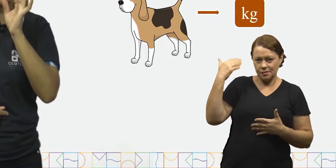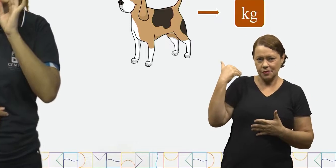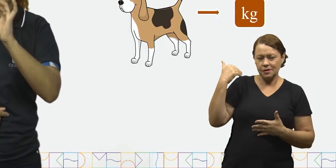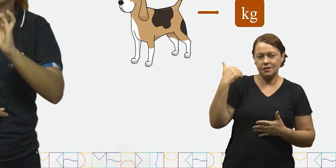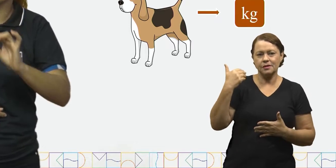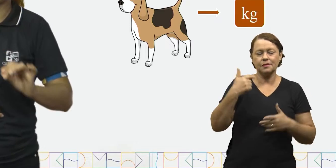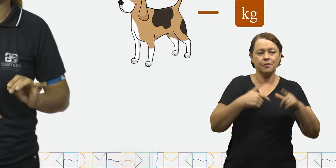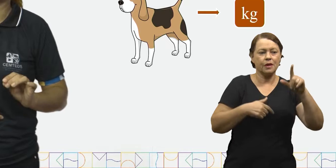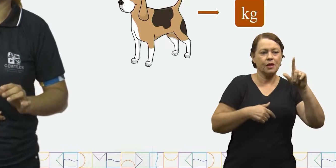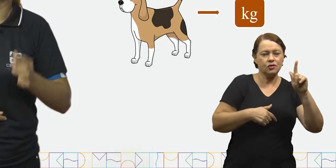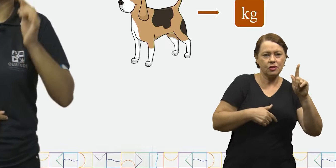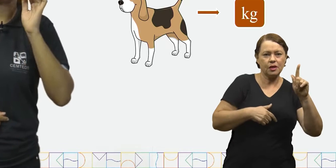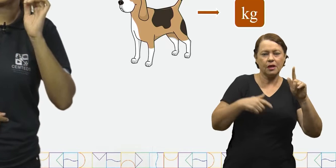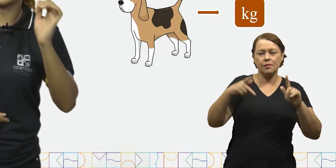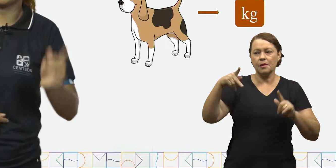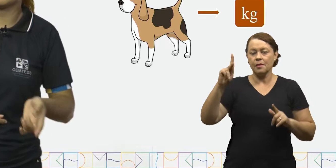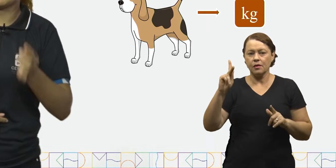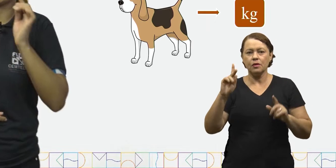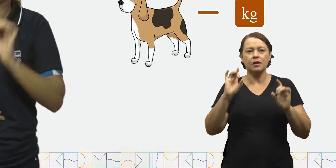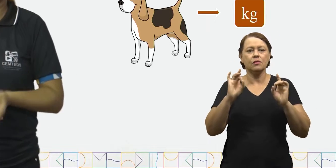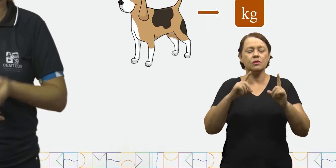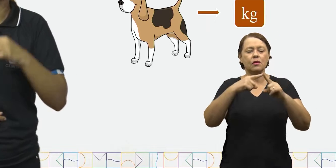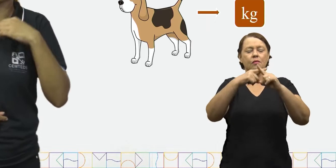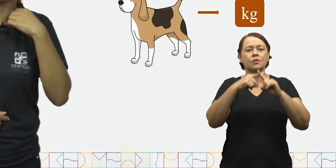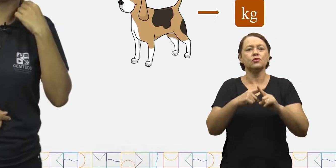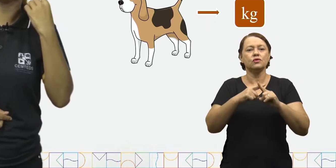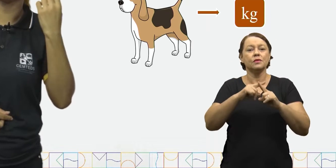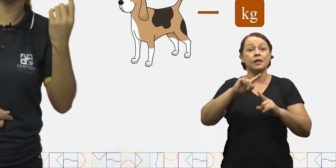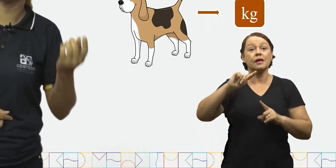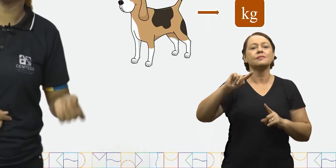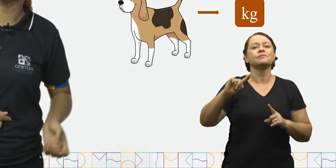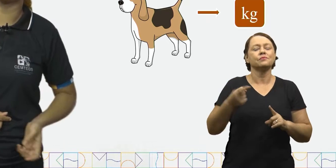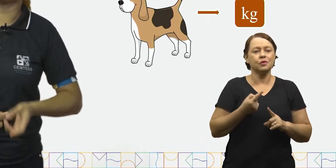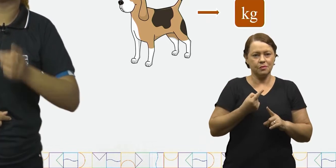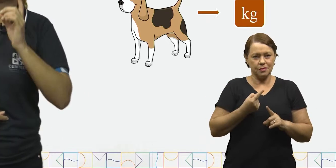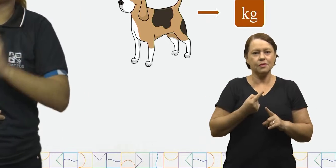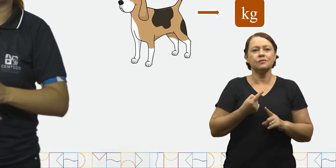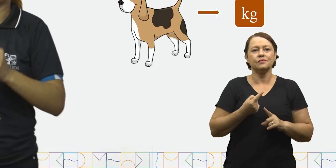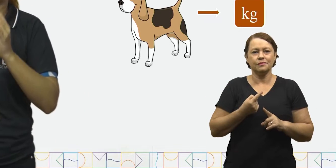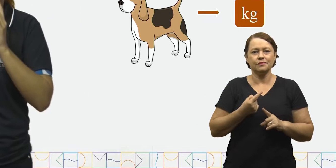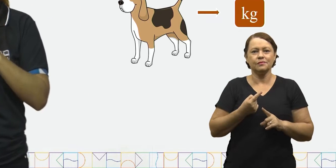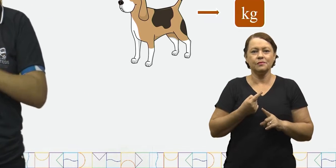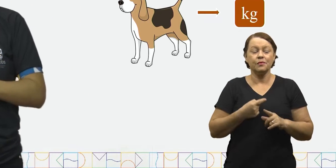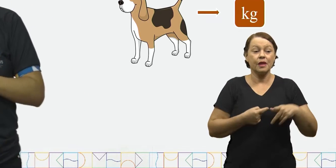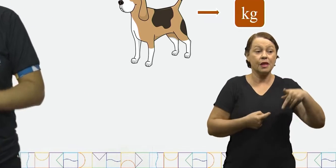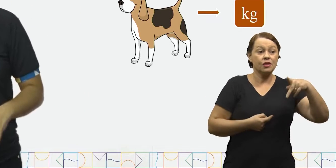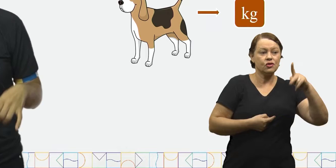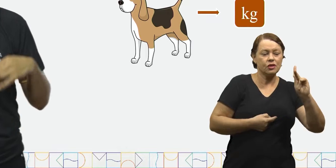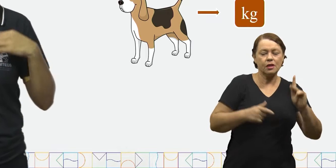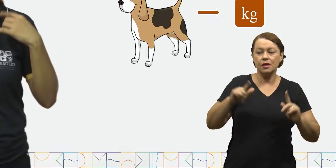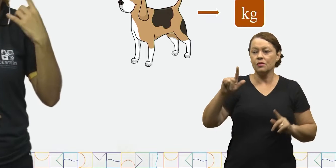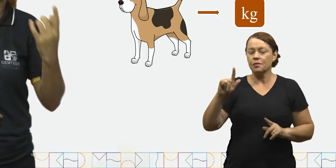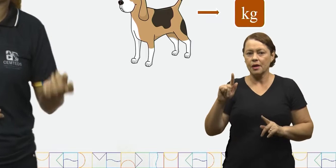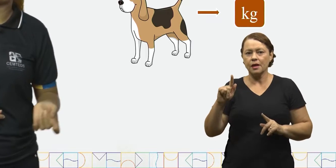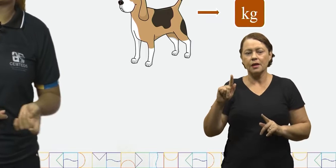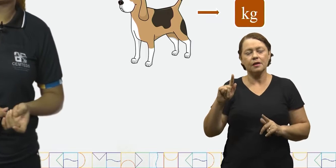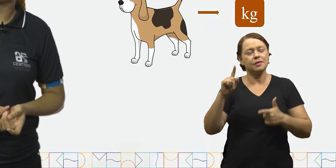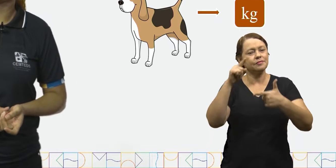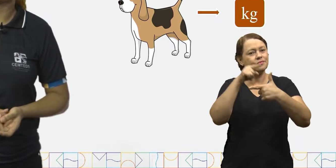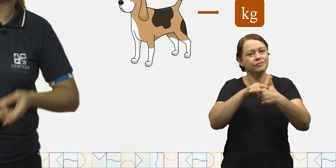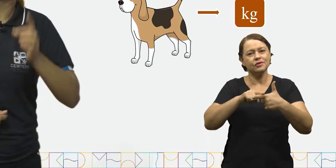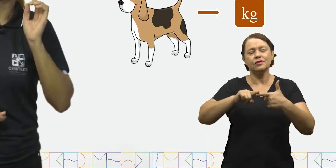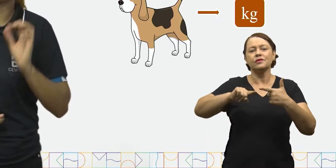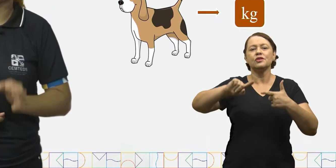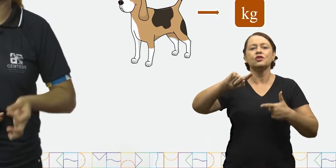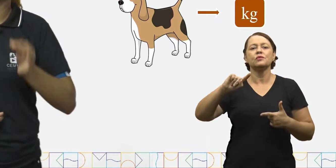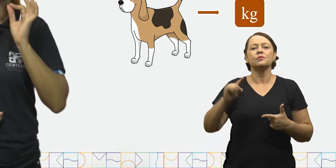aprendemos anteriormente. De grama para o quilo, basta multiplicarmos o valor por 1000 e de quilo para